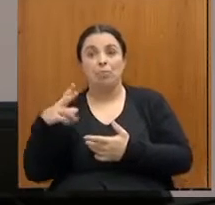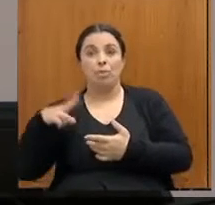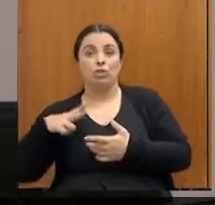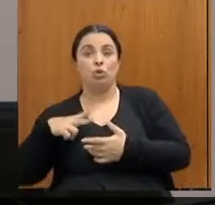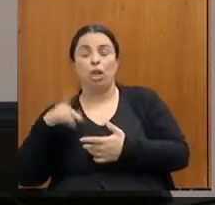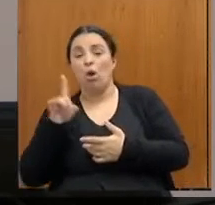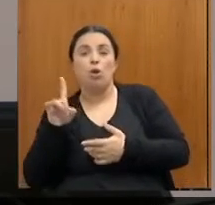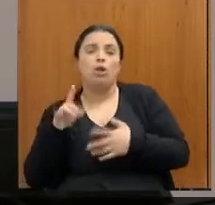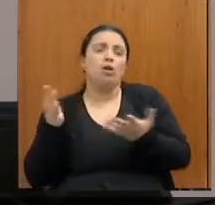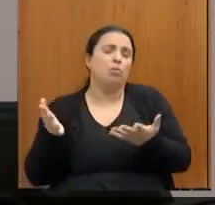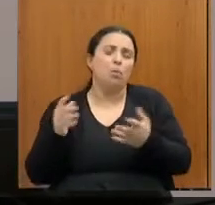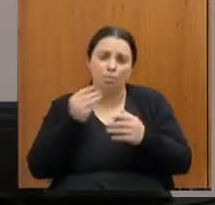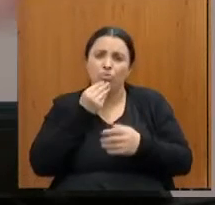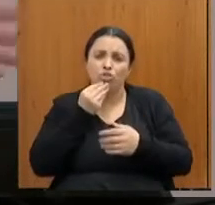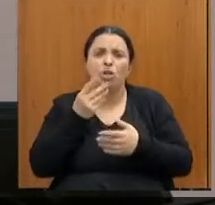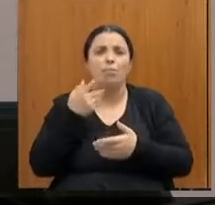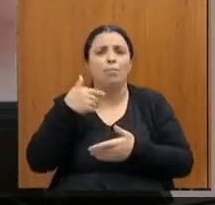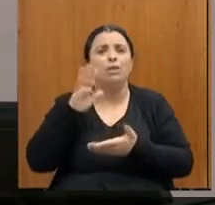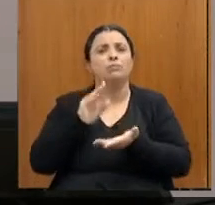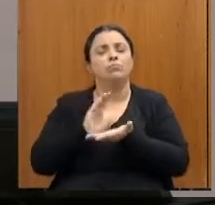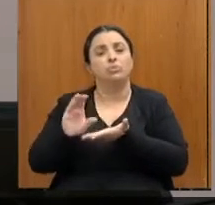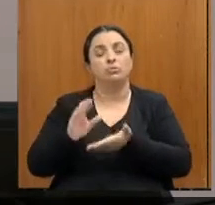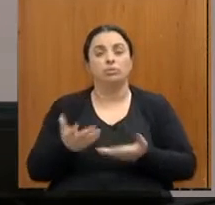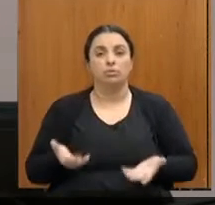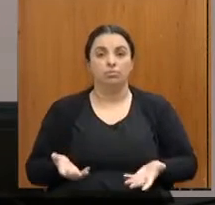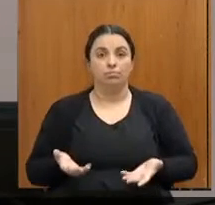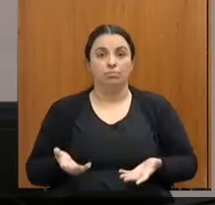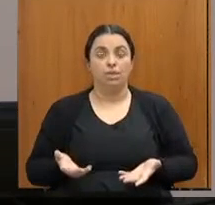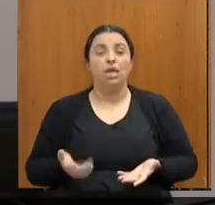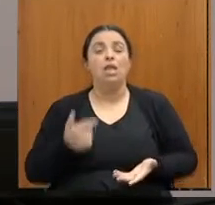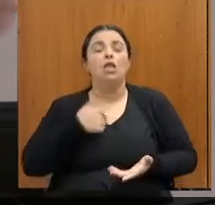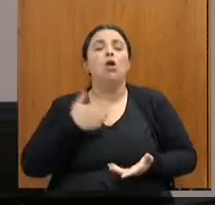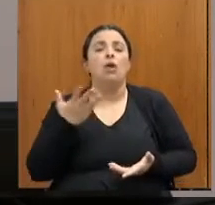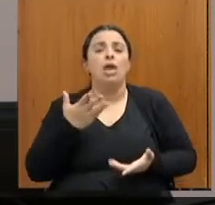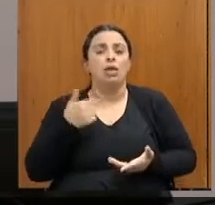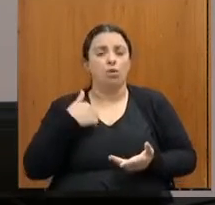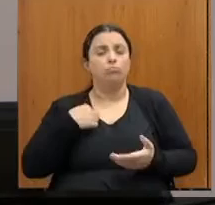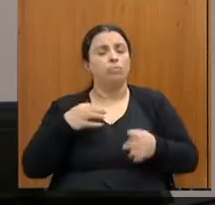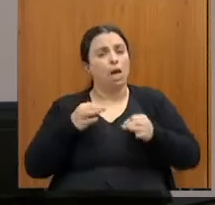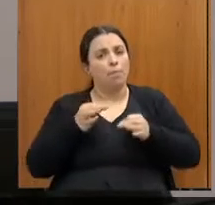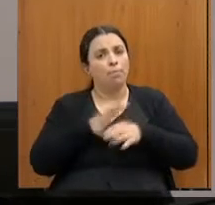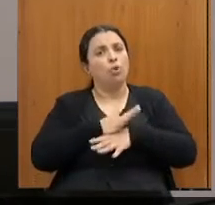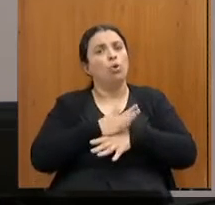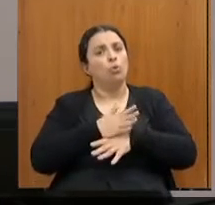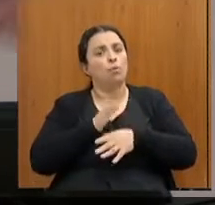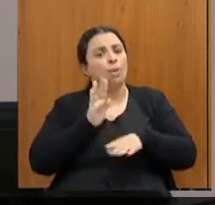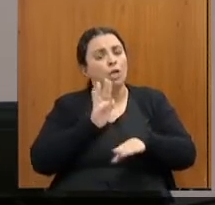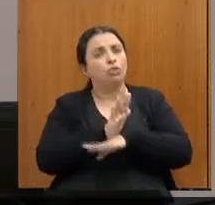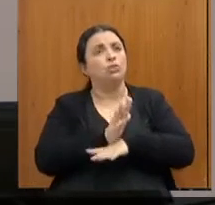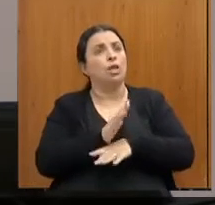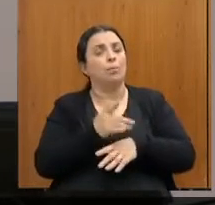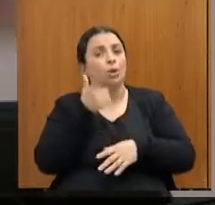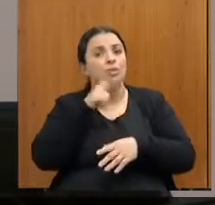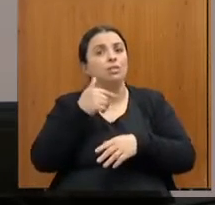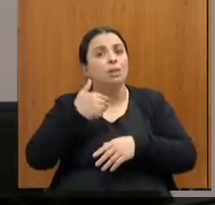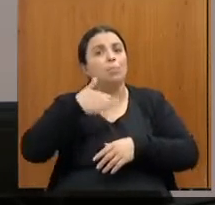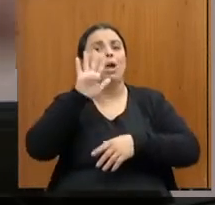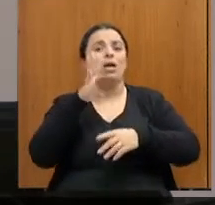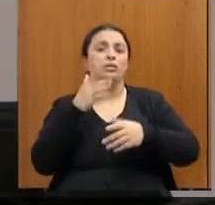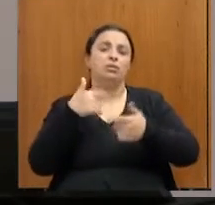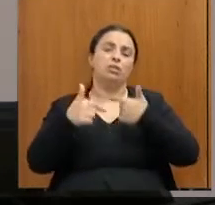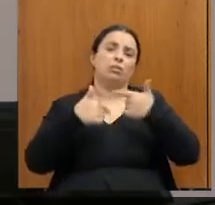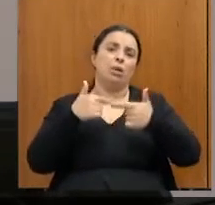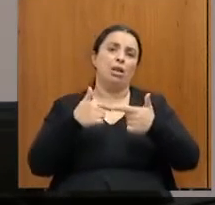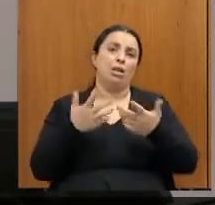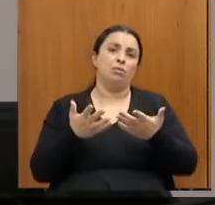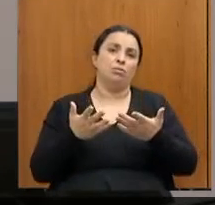cumprimentar pelo que foi feito e me colocar à disposição para que muito mais possa ser feito pelos a dia foi muito mas